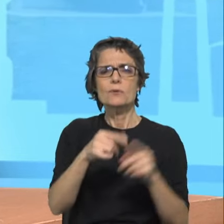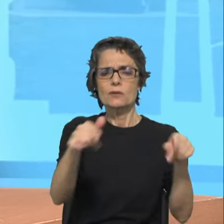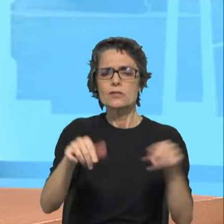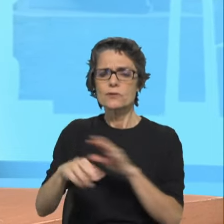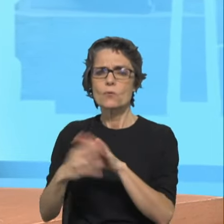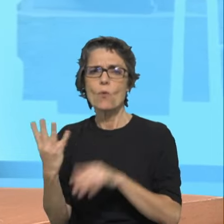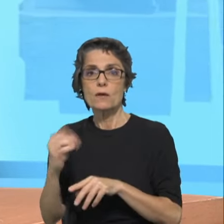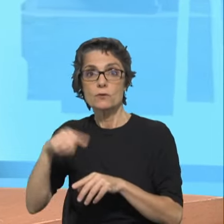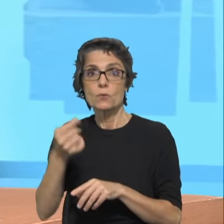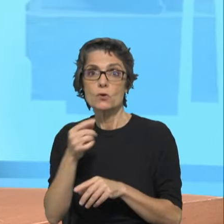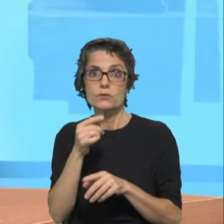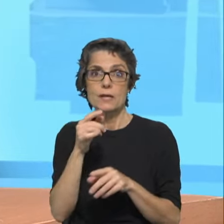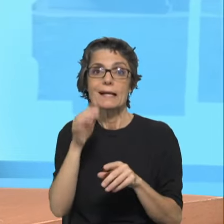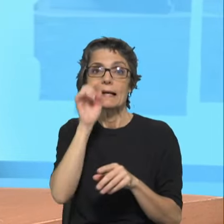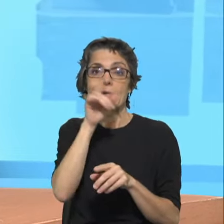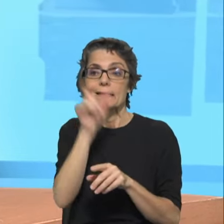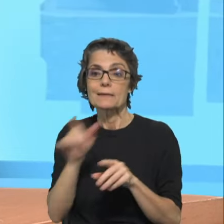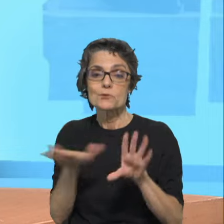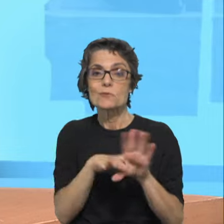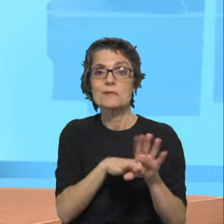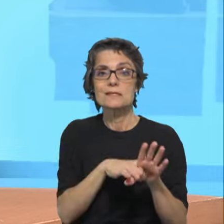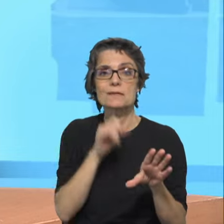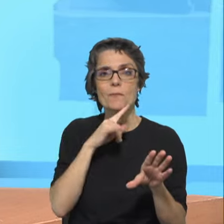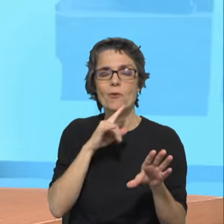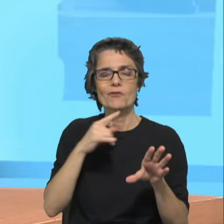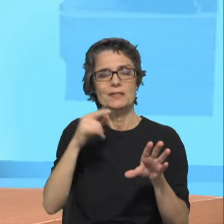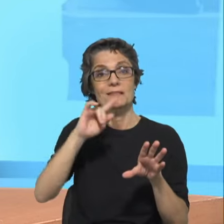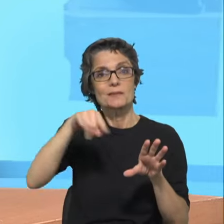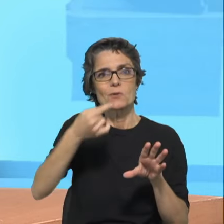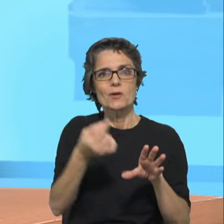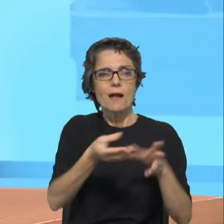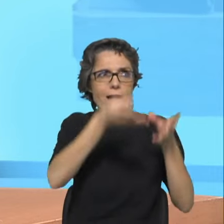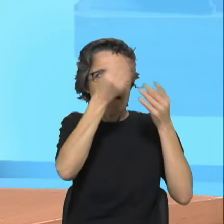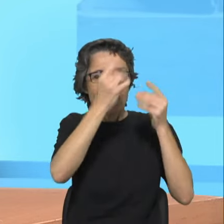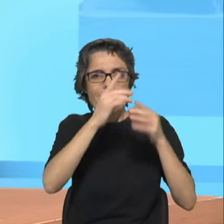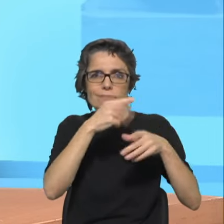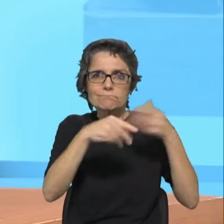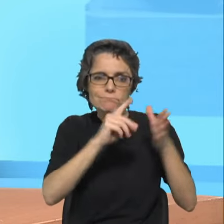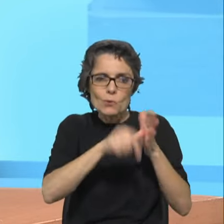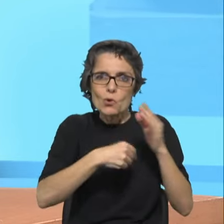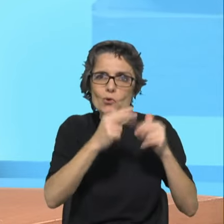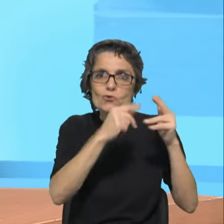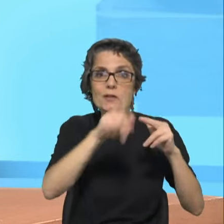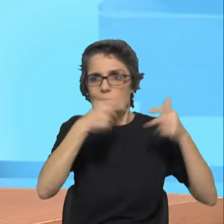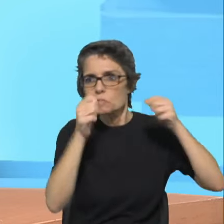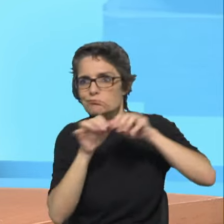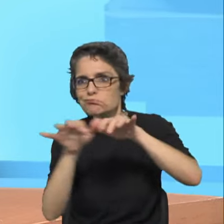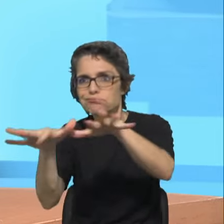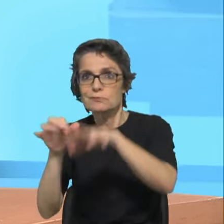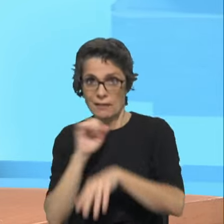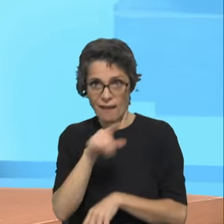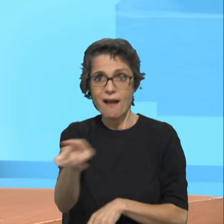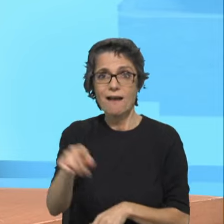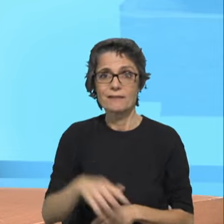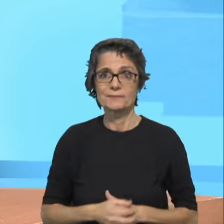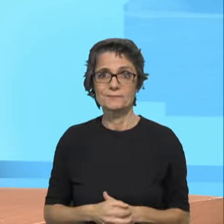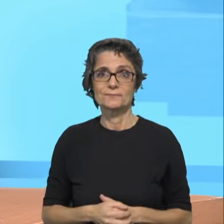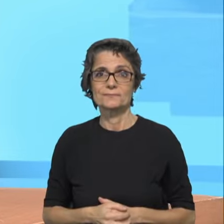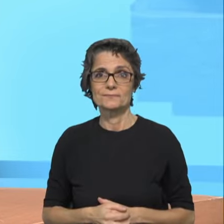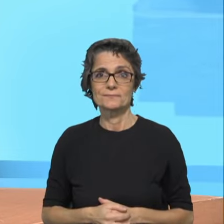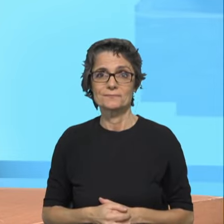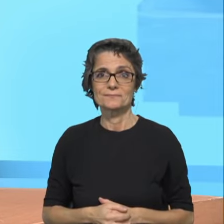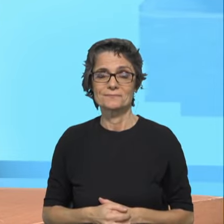depois partir anunciando esta esperança que encontraram nestes estaleiros e que ajudaram a construir de alguma forma? Bem,